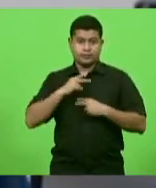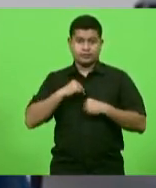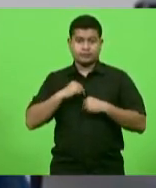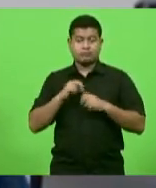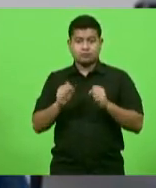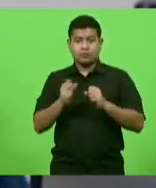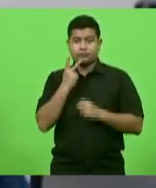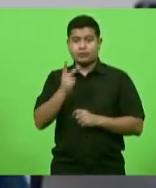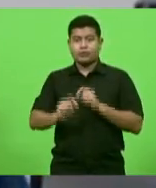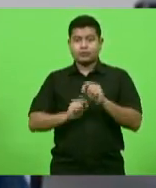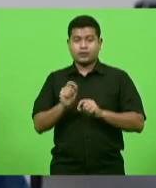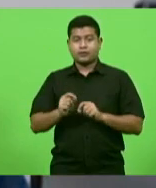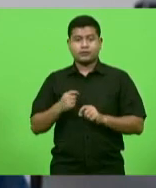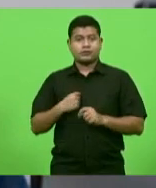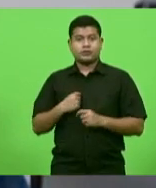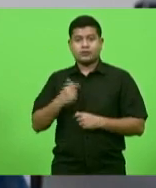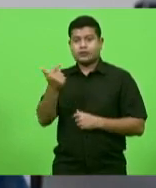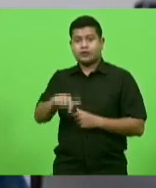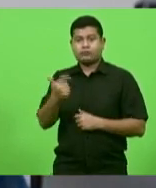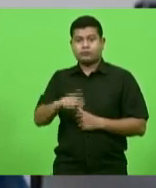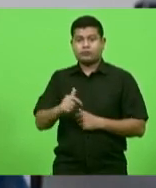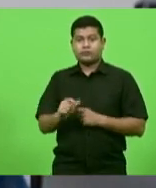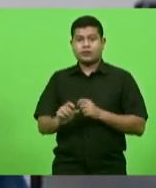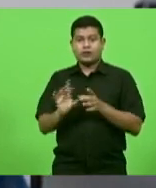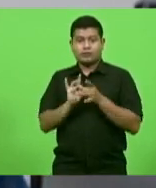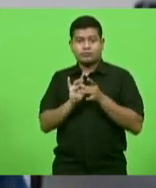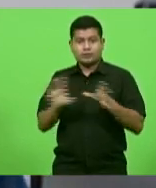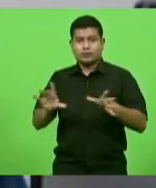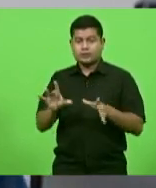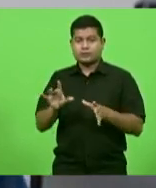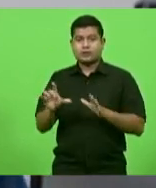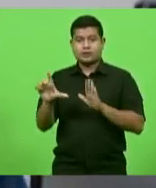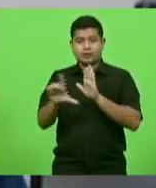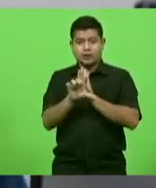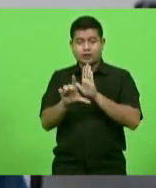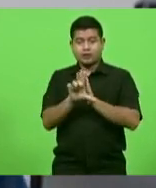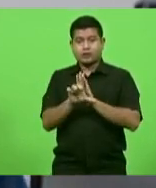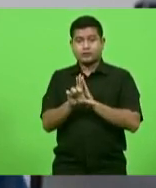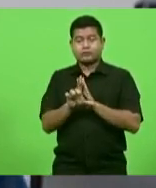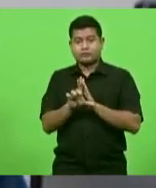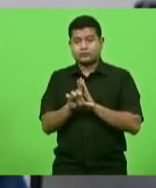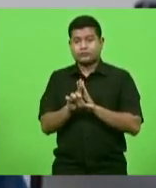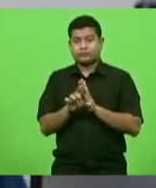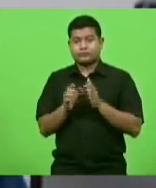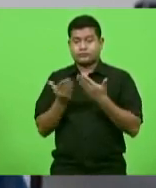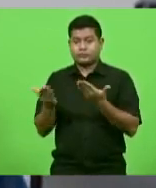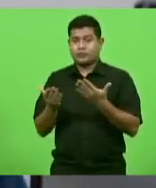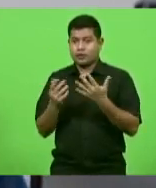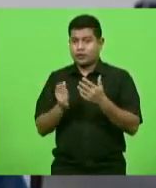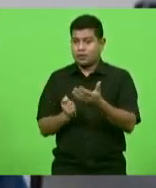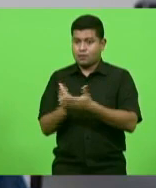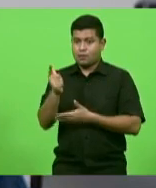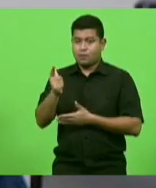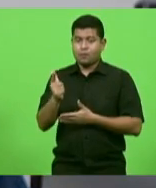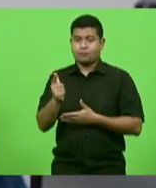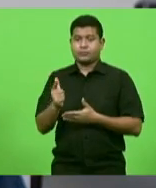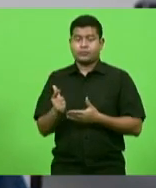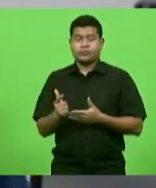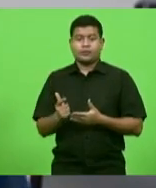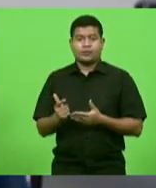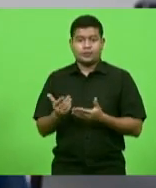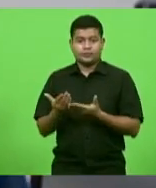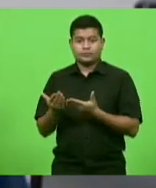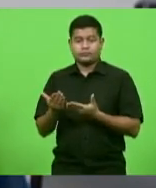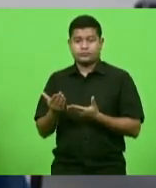pode-se afirmar que não havia autorização legal para antecipação de pagamento respiradores ao tempo da conclusão do procedimento de dispensa de